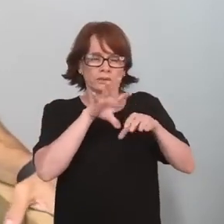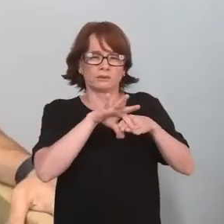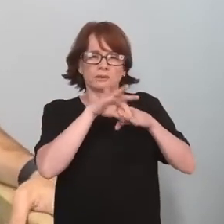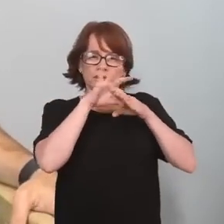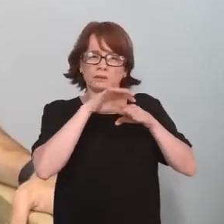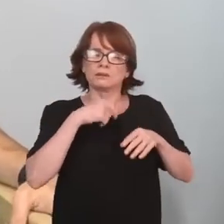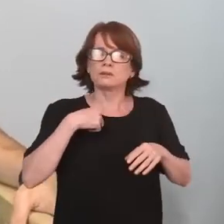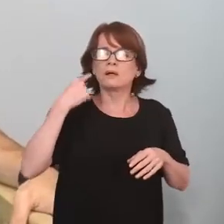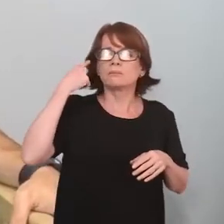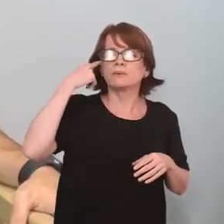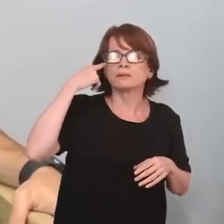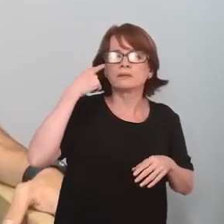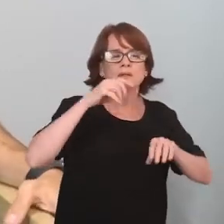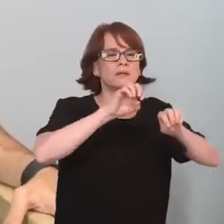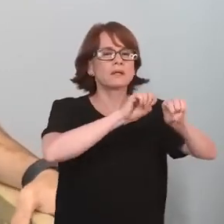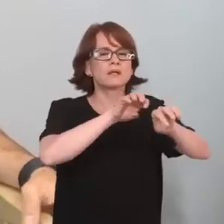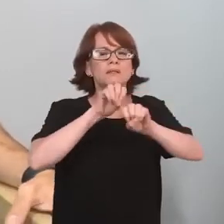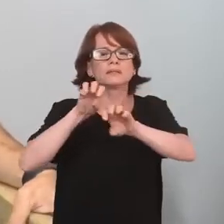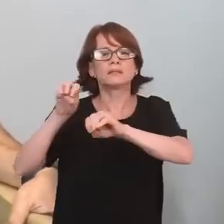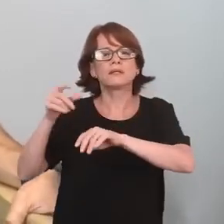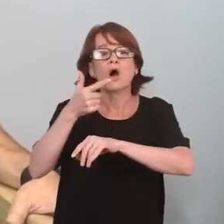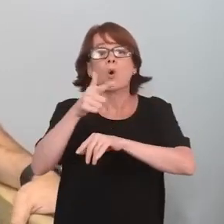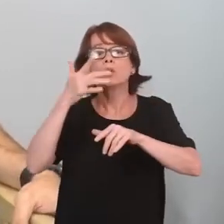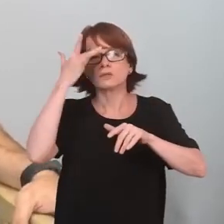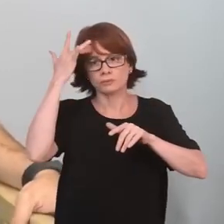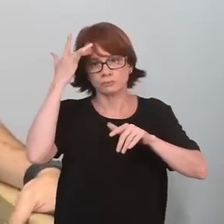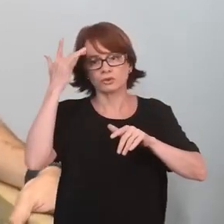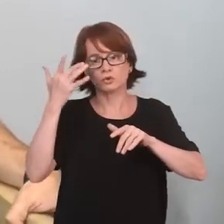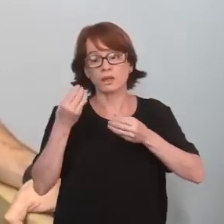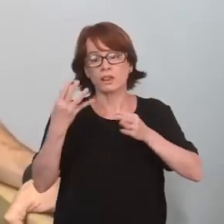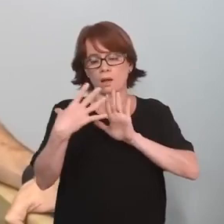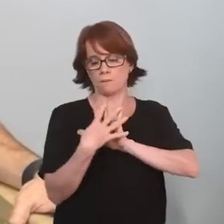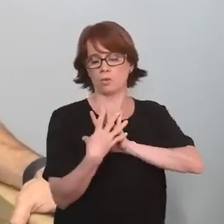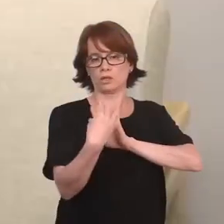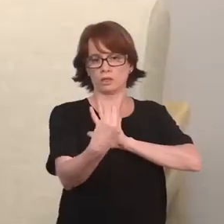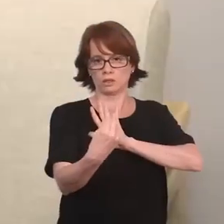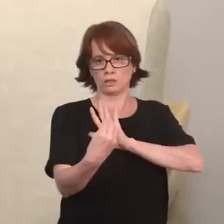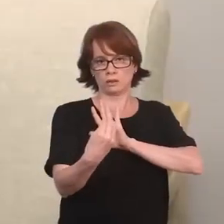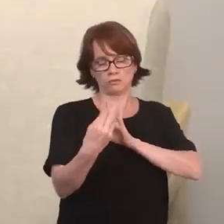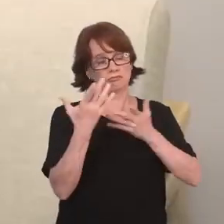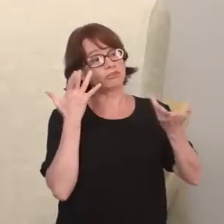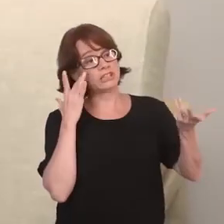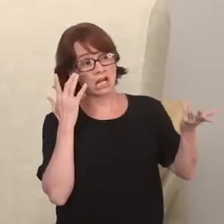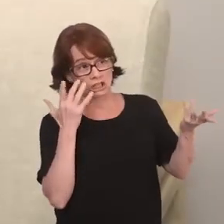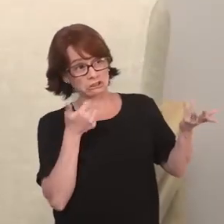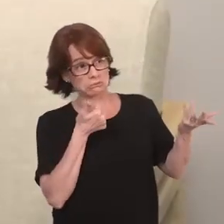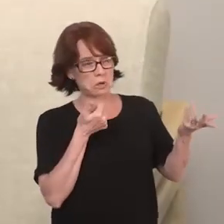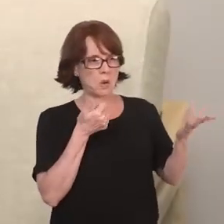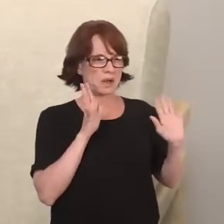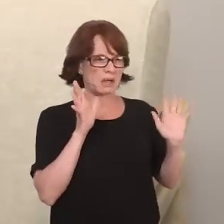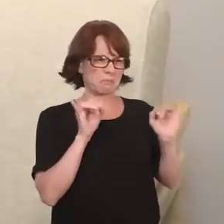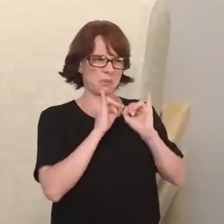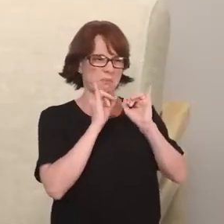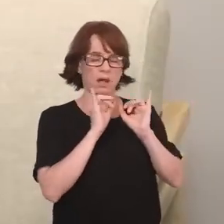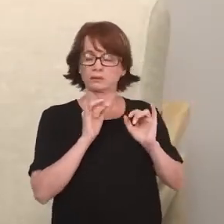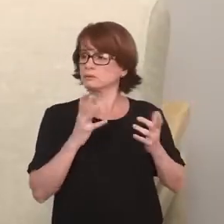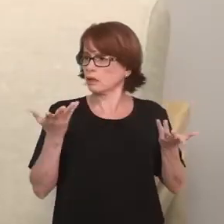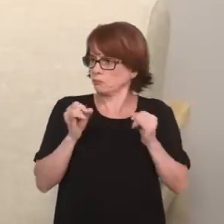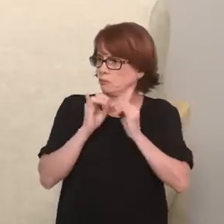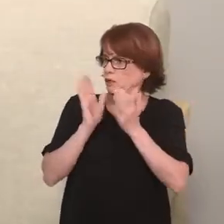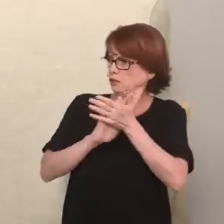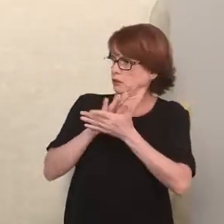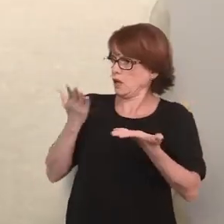lideranças, eu estava pensando em ensinar outras pessoas a fazerem isso. Você acha que vale a pena? Claro que besteira? Sim. Não é besteira nada, tanto é que você está aqui,